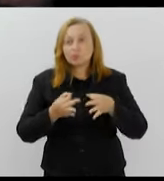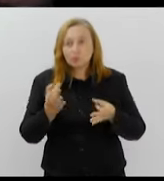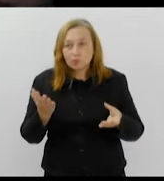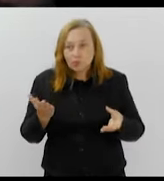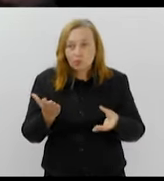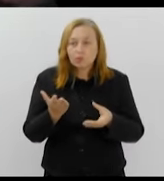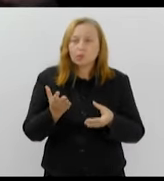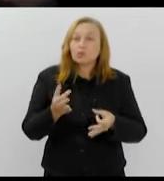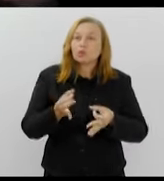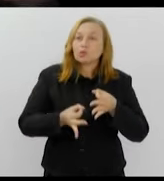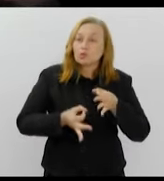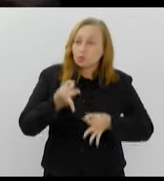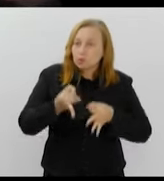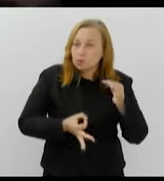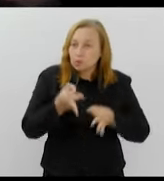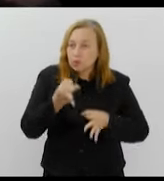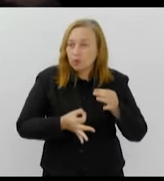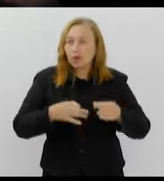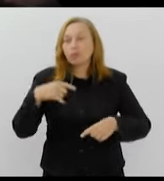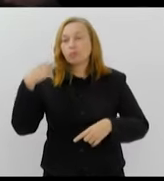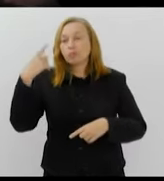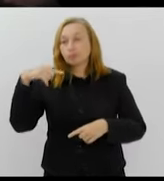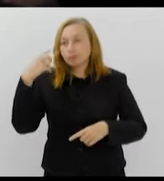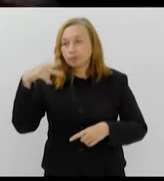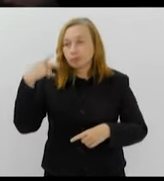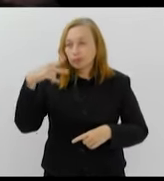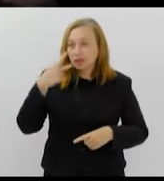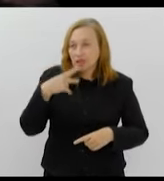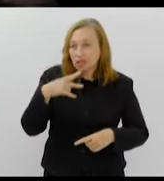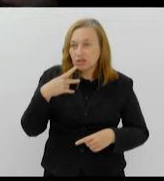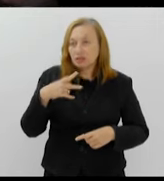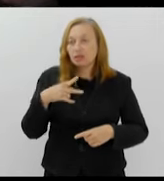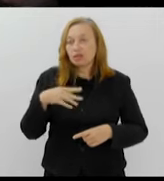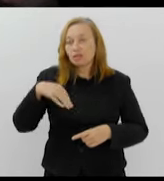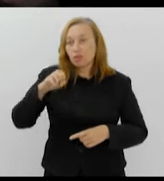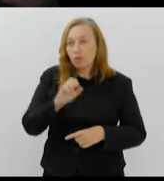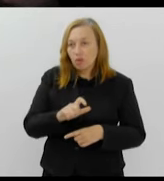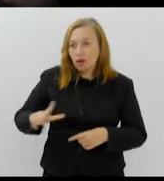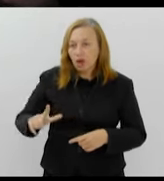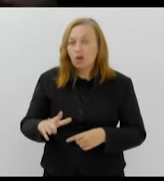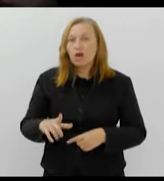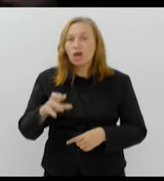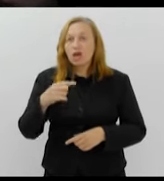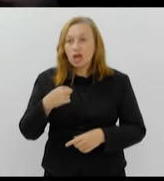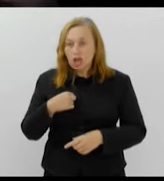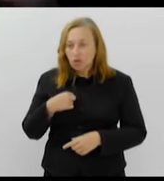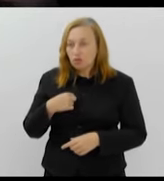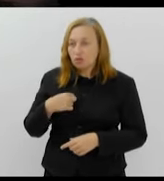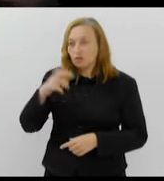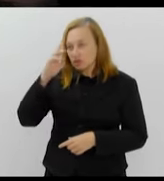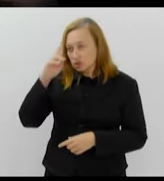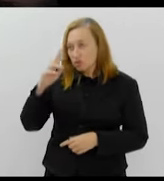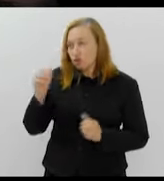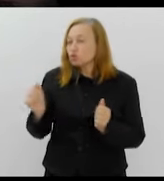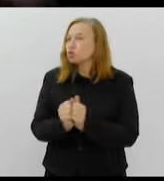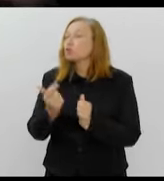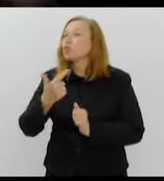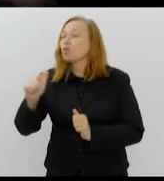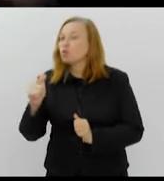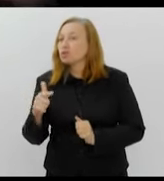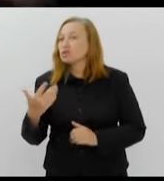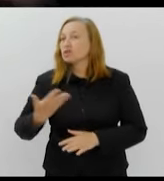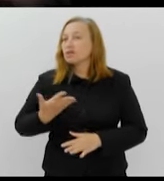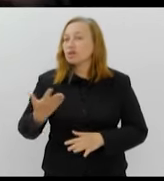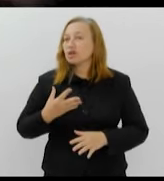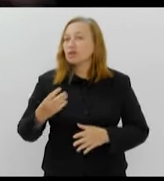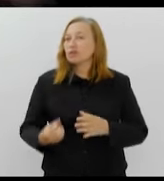político moral de serus de novo canga eu e vossa excelência junto com outros colegas que fazem a paa da Segurança